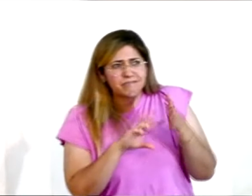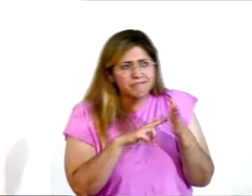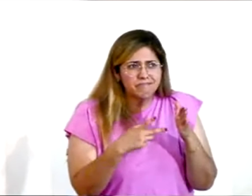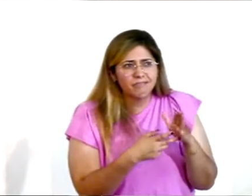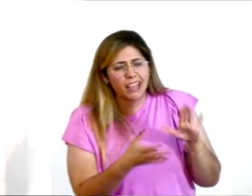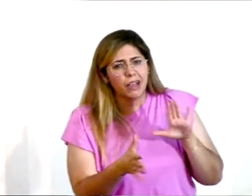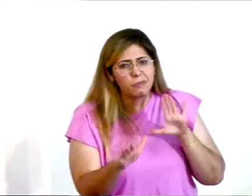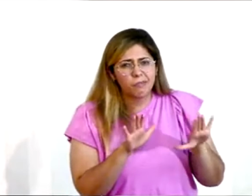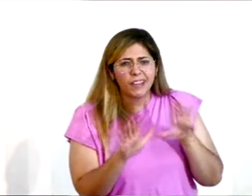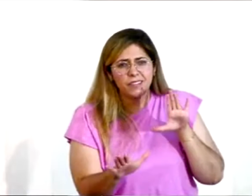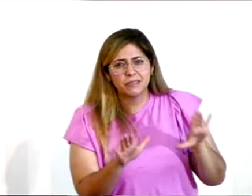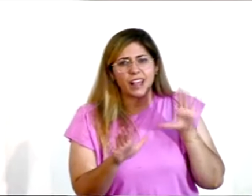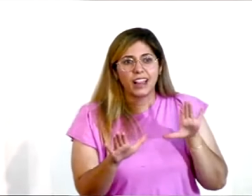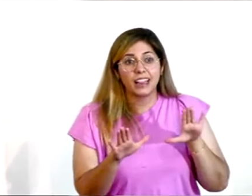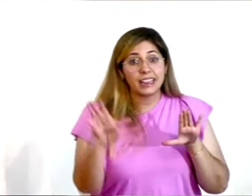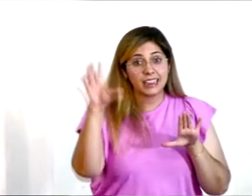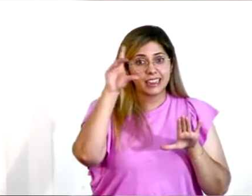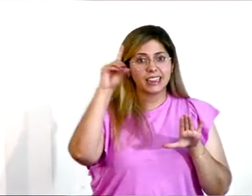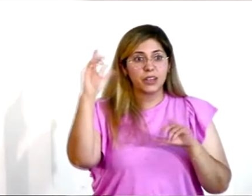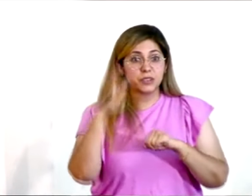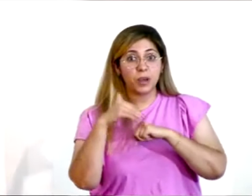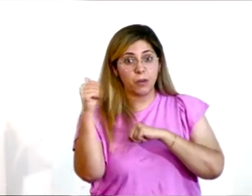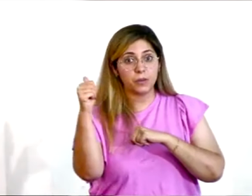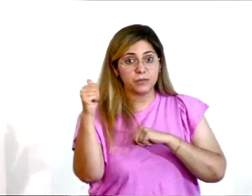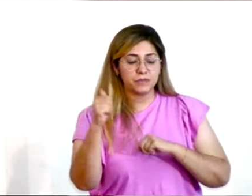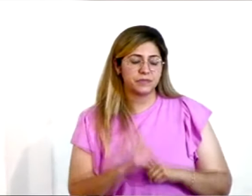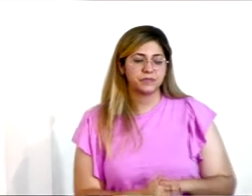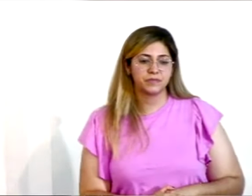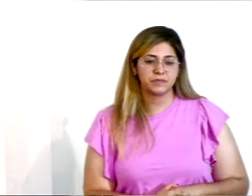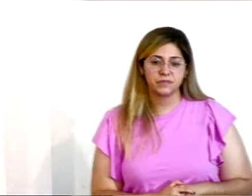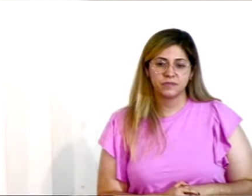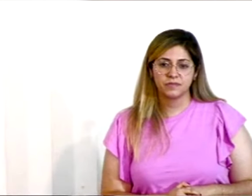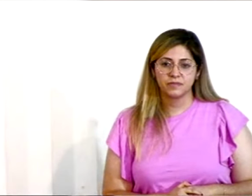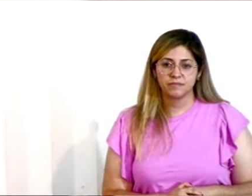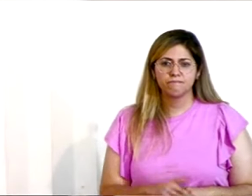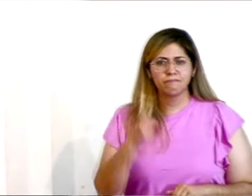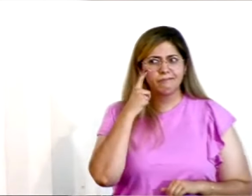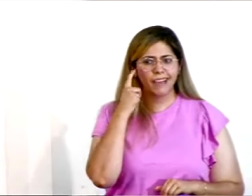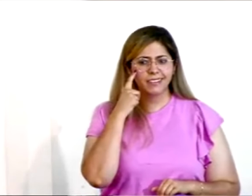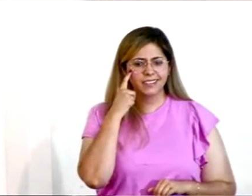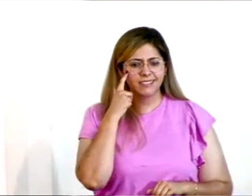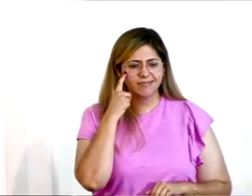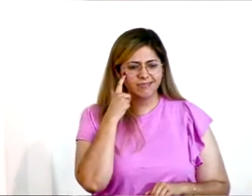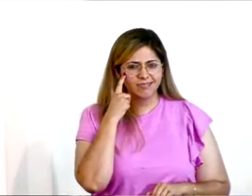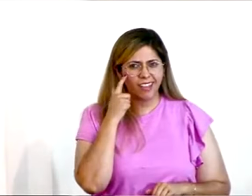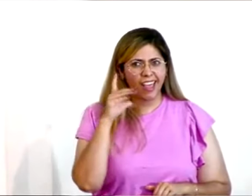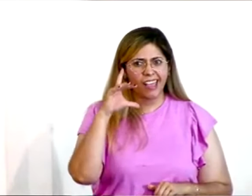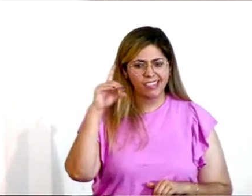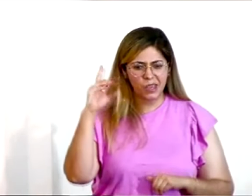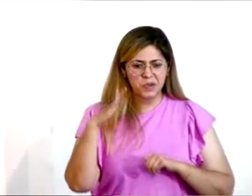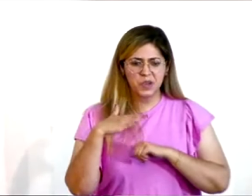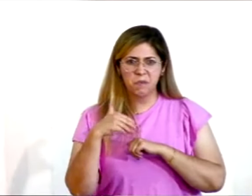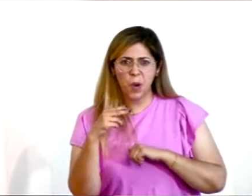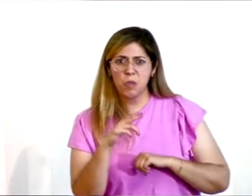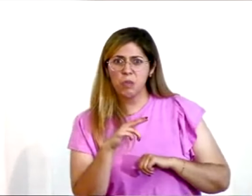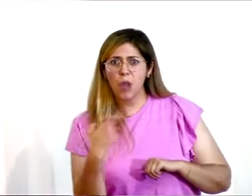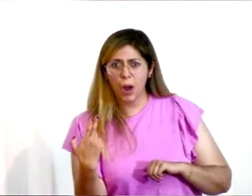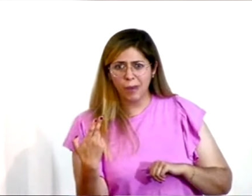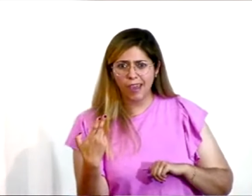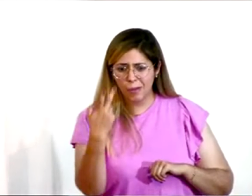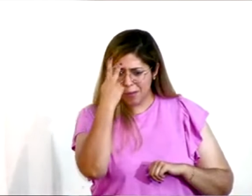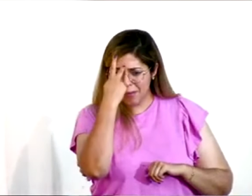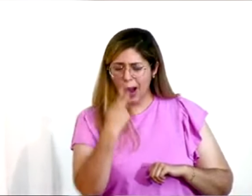você entende o que é ser chamado com carinho. Tem coisa mais próxima, tem coisa mais íntima